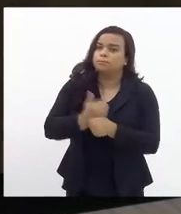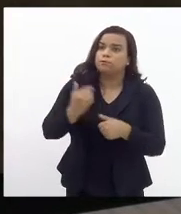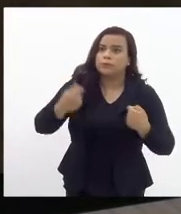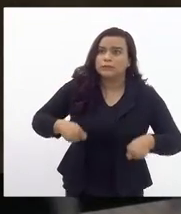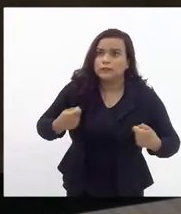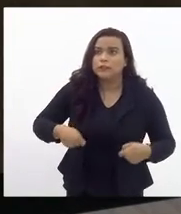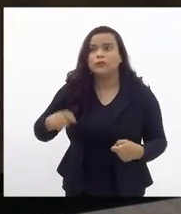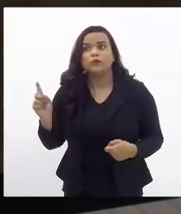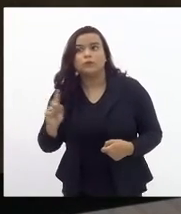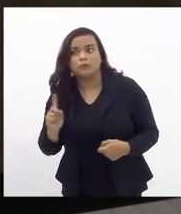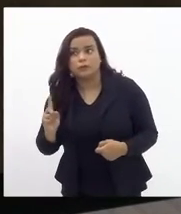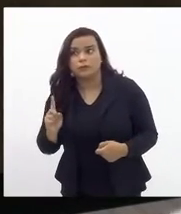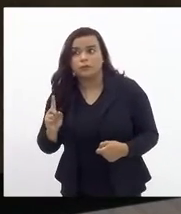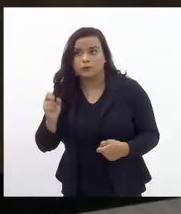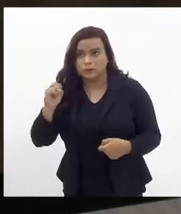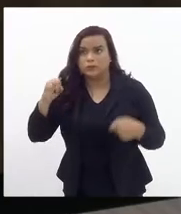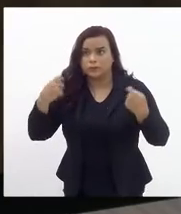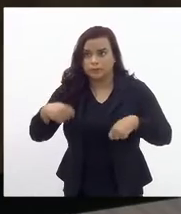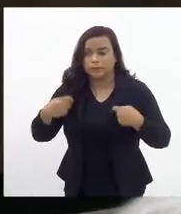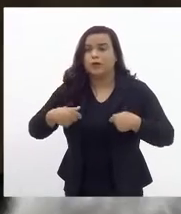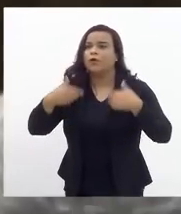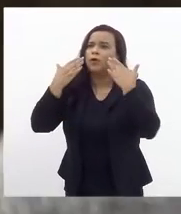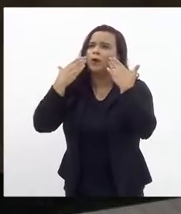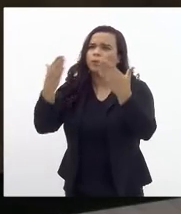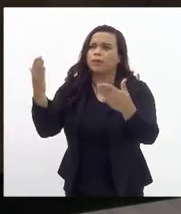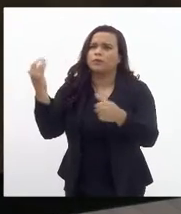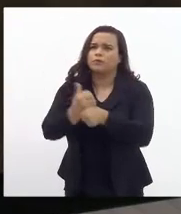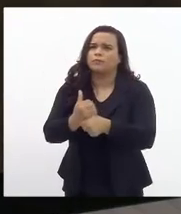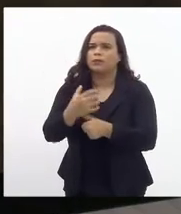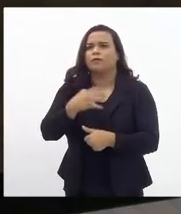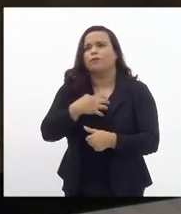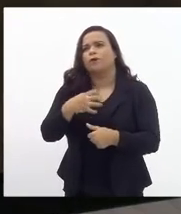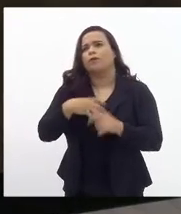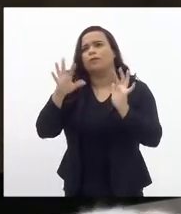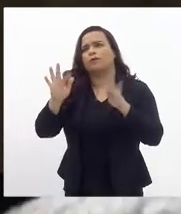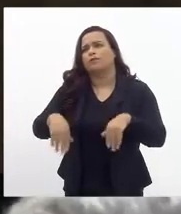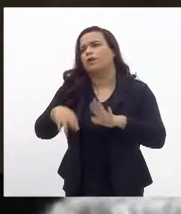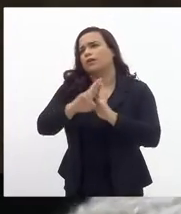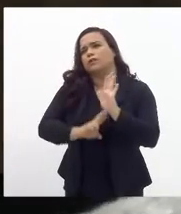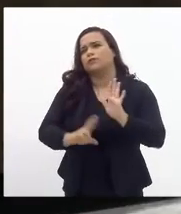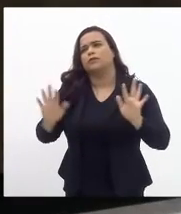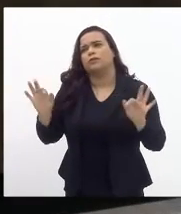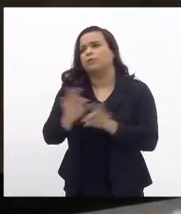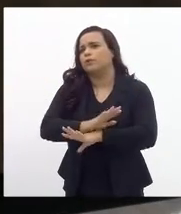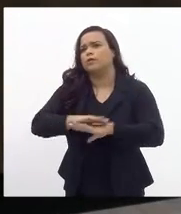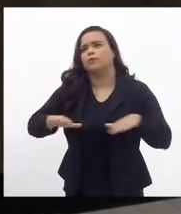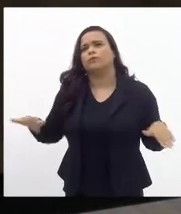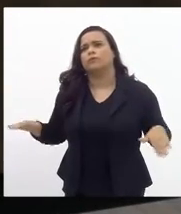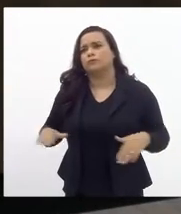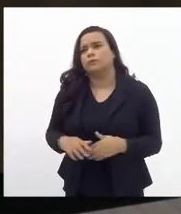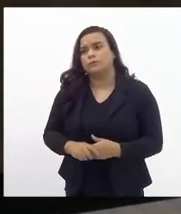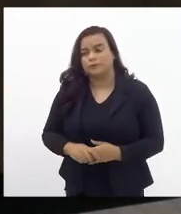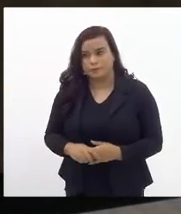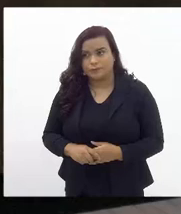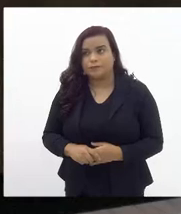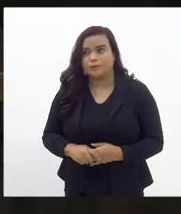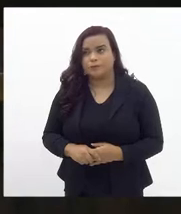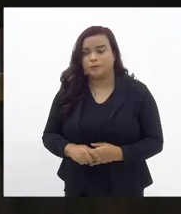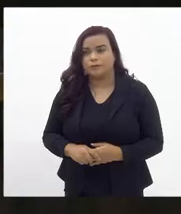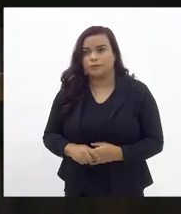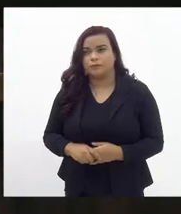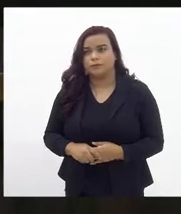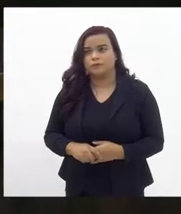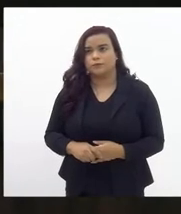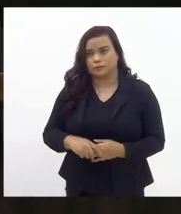substitutivo, eu apresento substitutivo com forma final de redação. Então, a